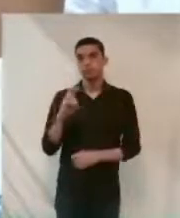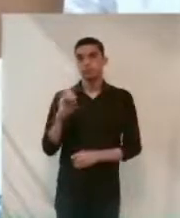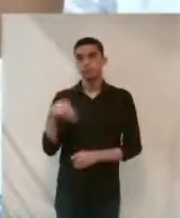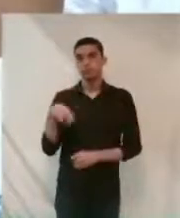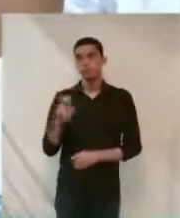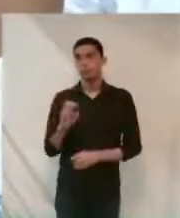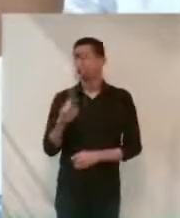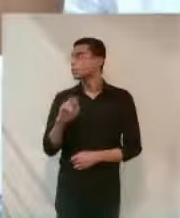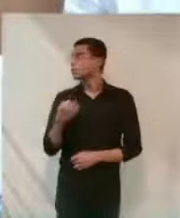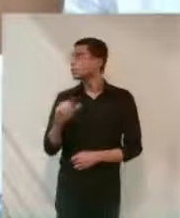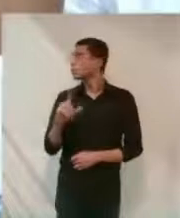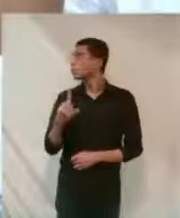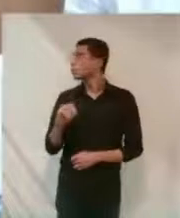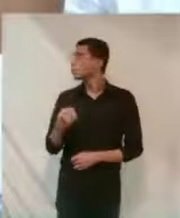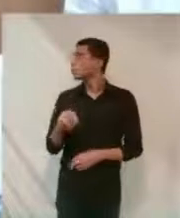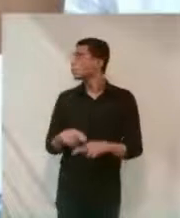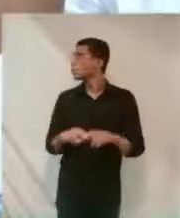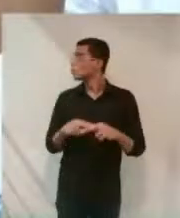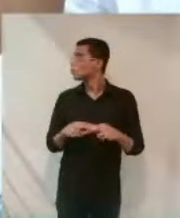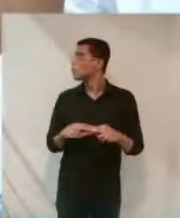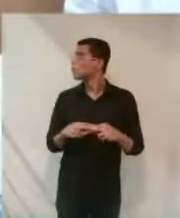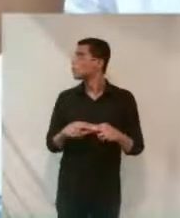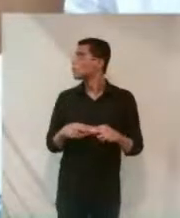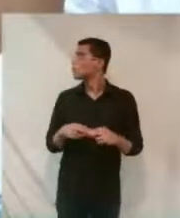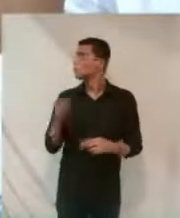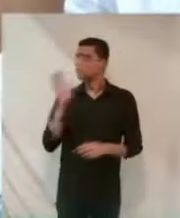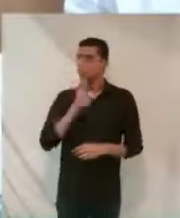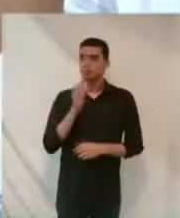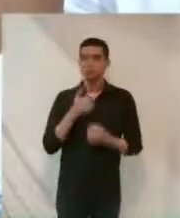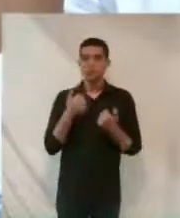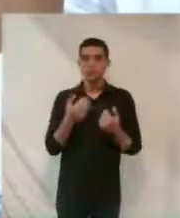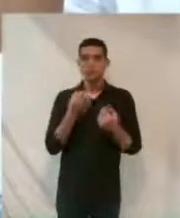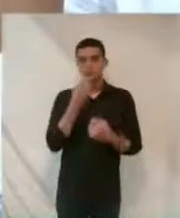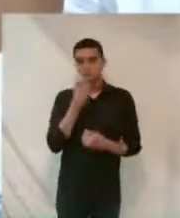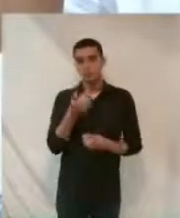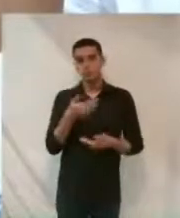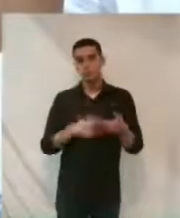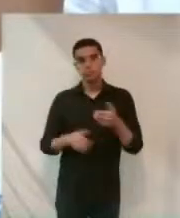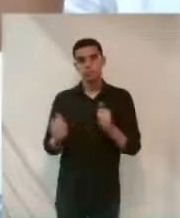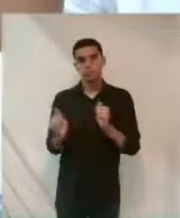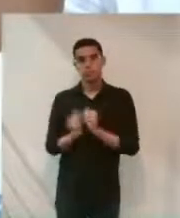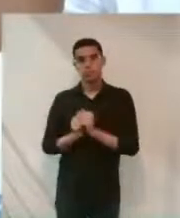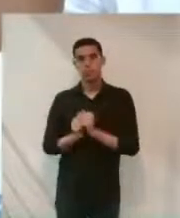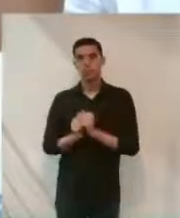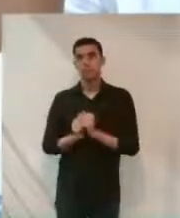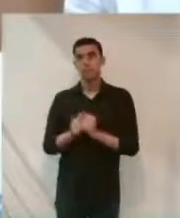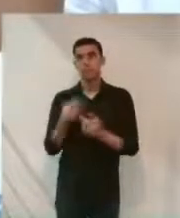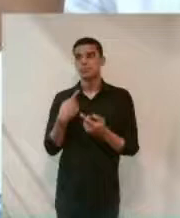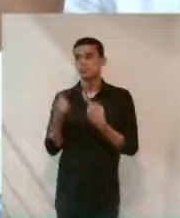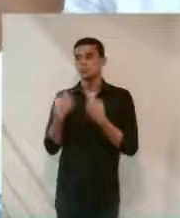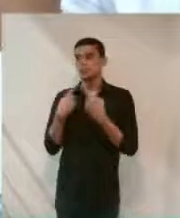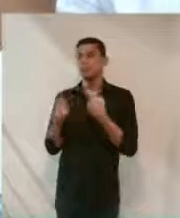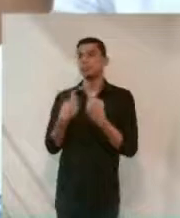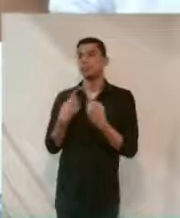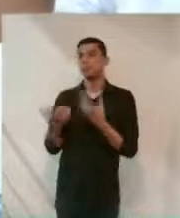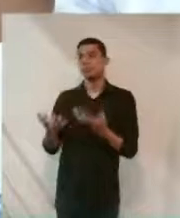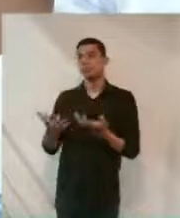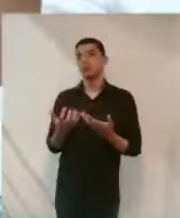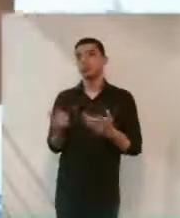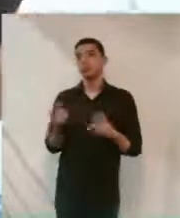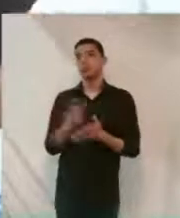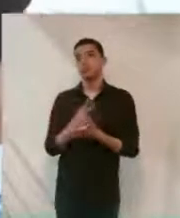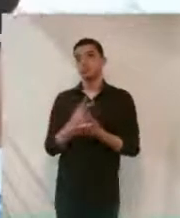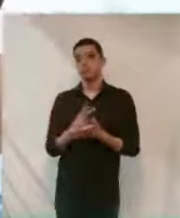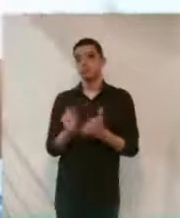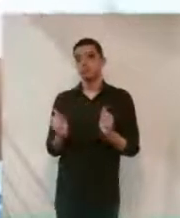Ricardo até pela postura, né, de parceria, né, do diálogo, que tem demonstrado de parceria, de